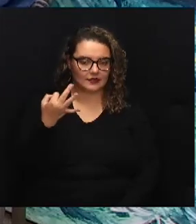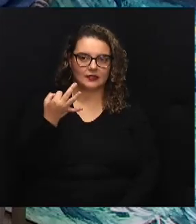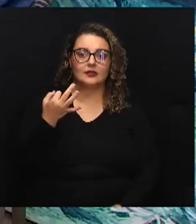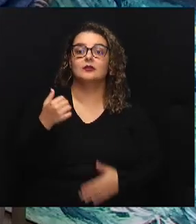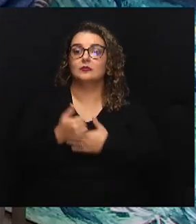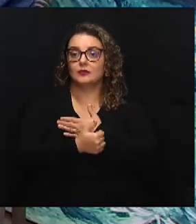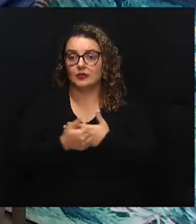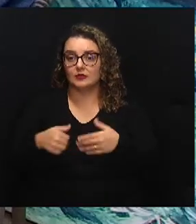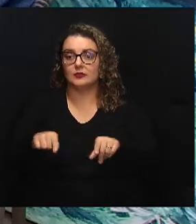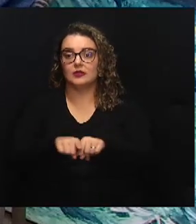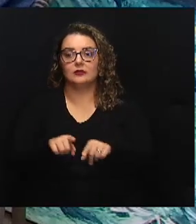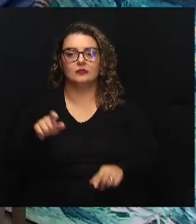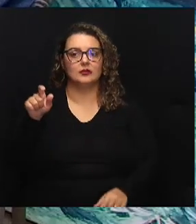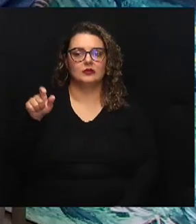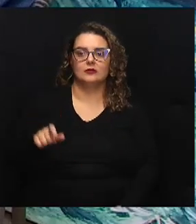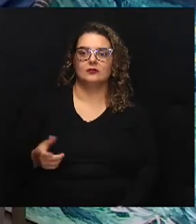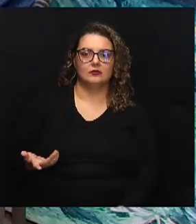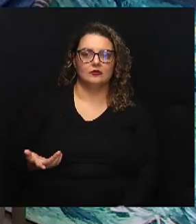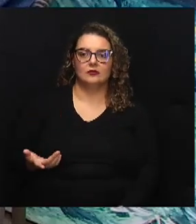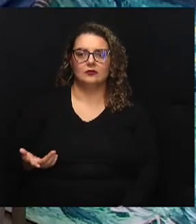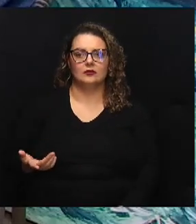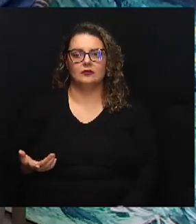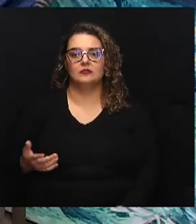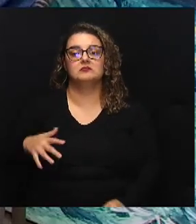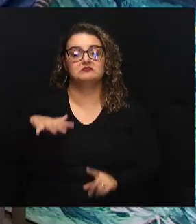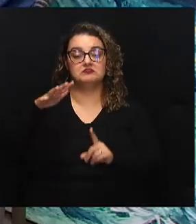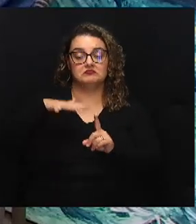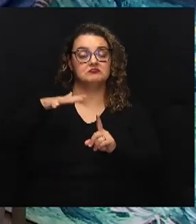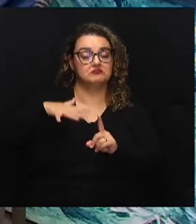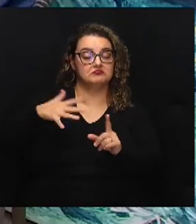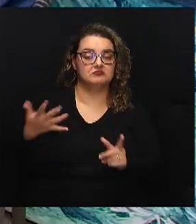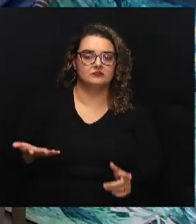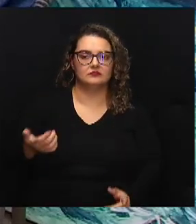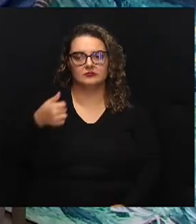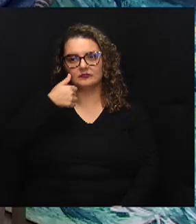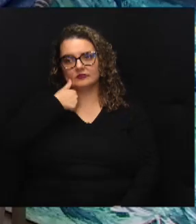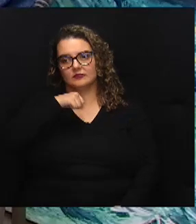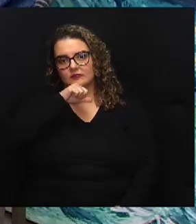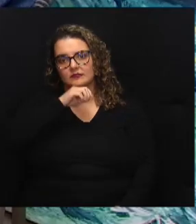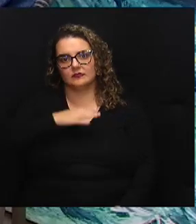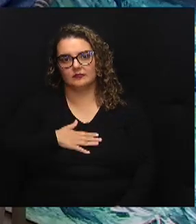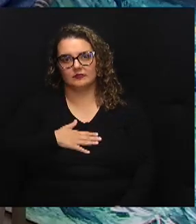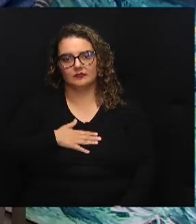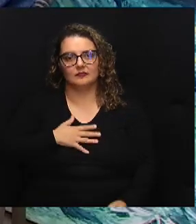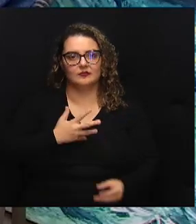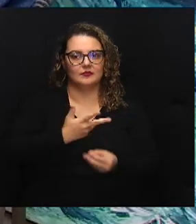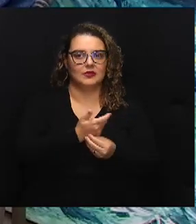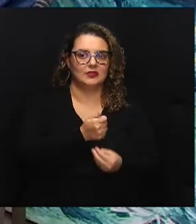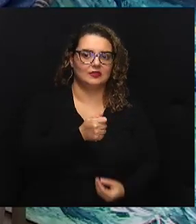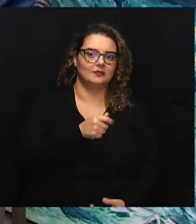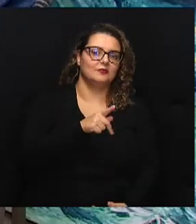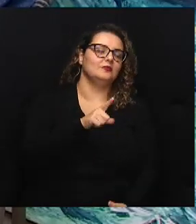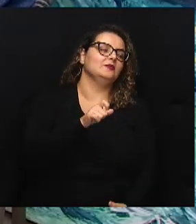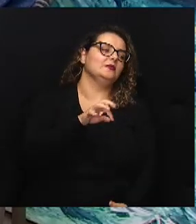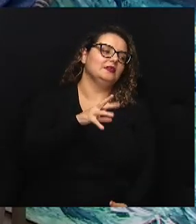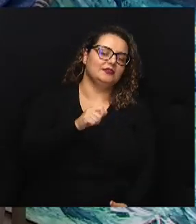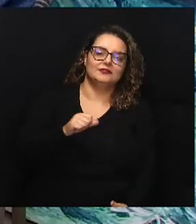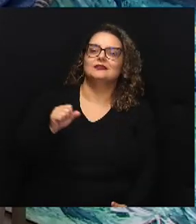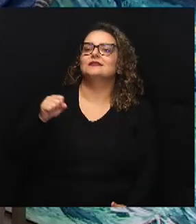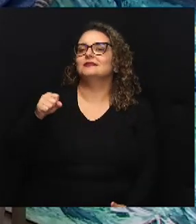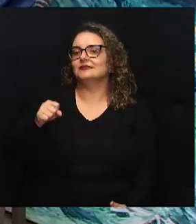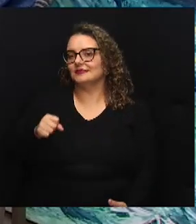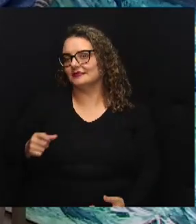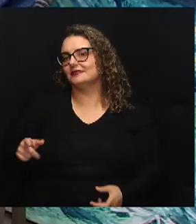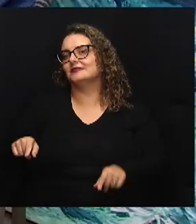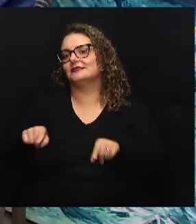moralmente também. É uma pessoa muito, muito admirável, a minha mãe. E uma artista plástica? E era artista plástica.